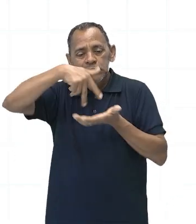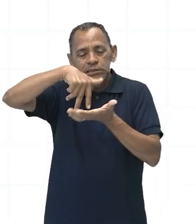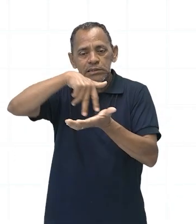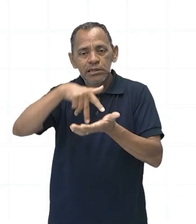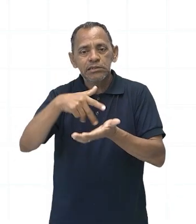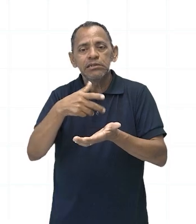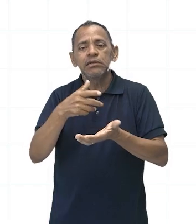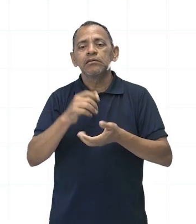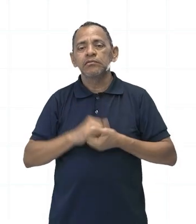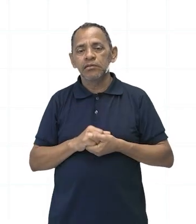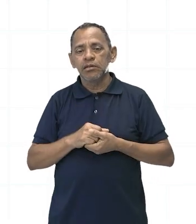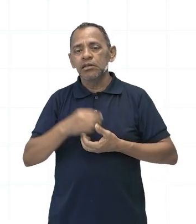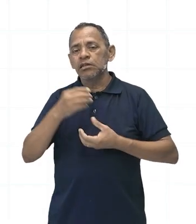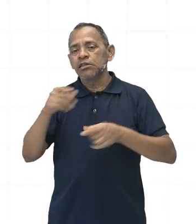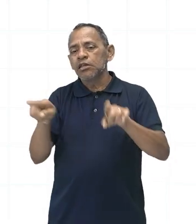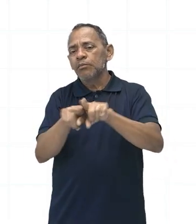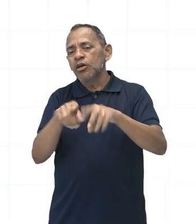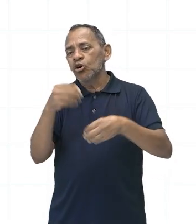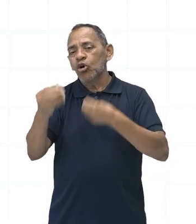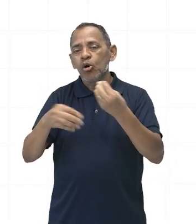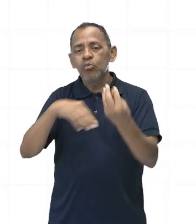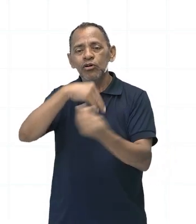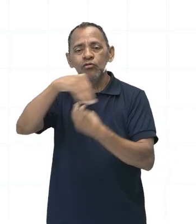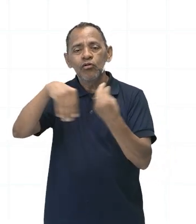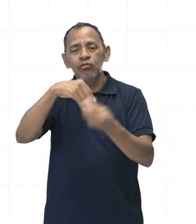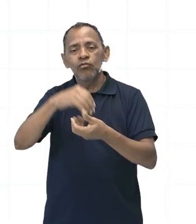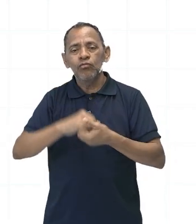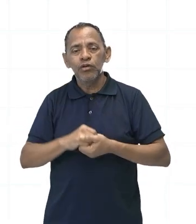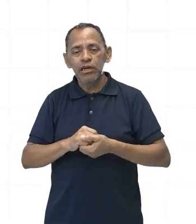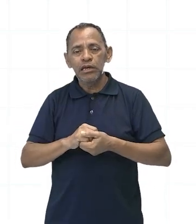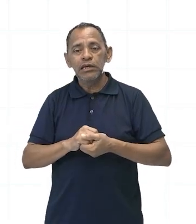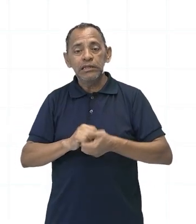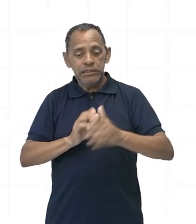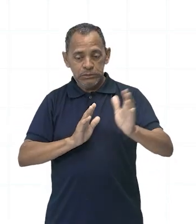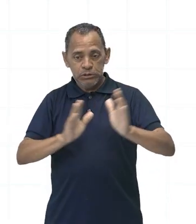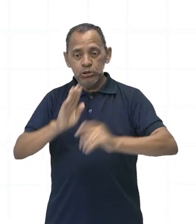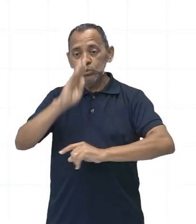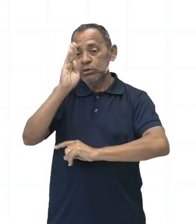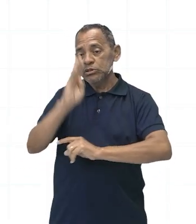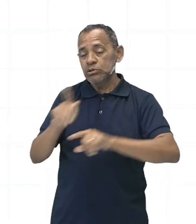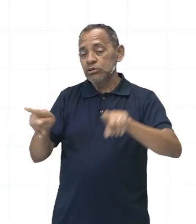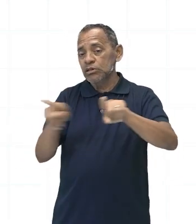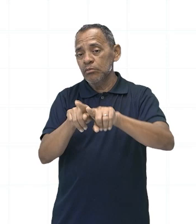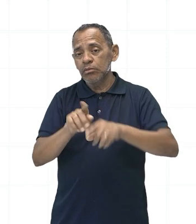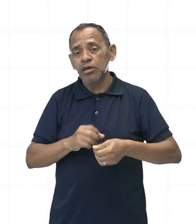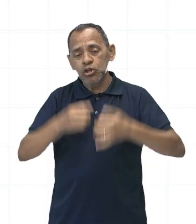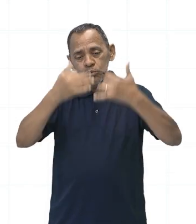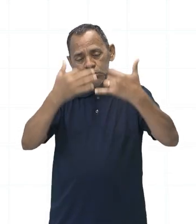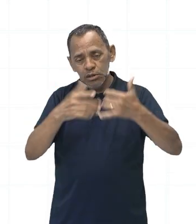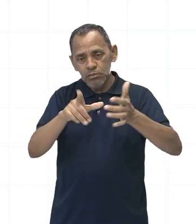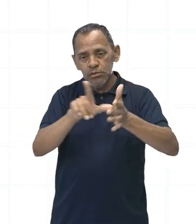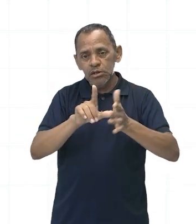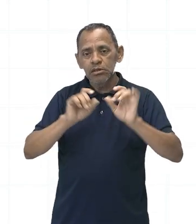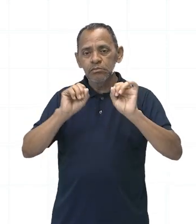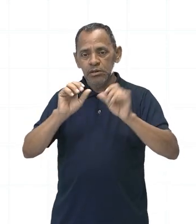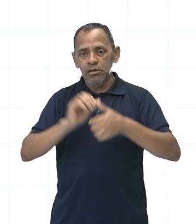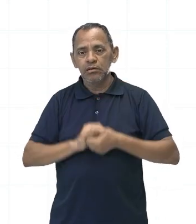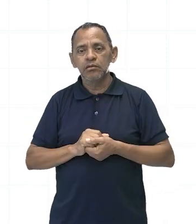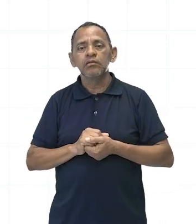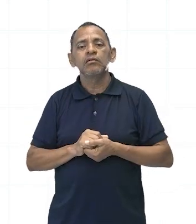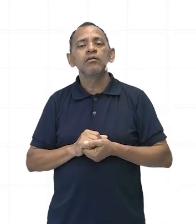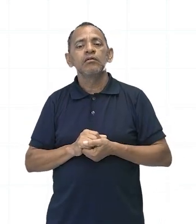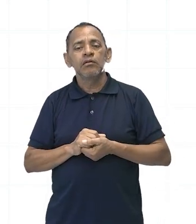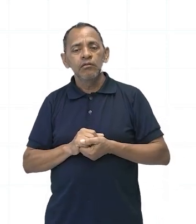também envolver nesse momento o Brasil. O Brasil, assim como nós falamos, ele vai